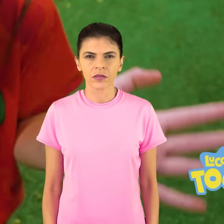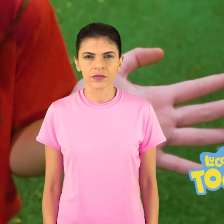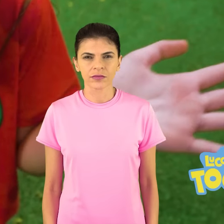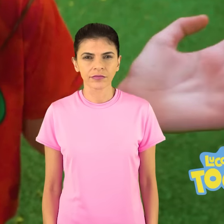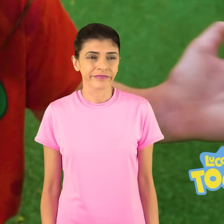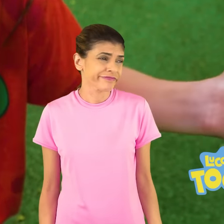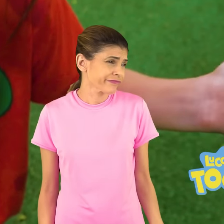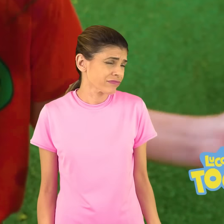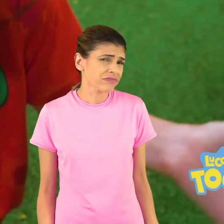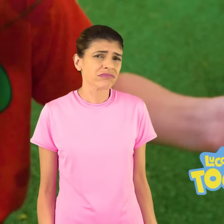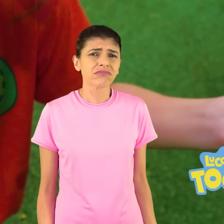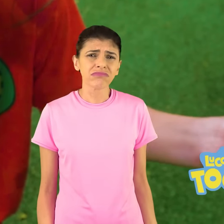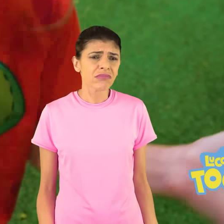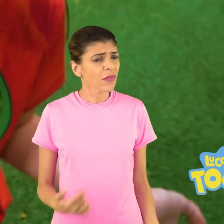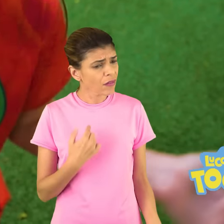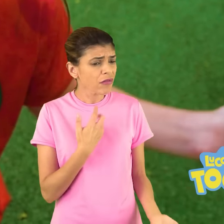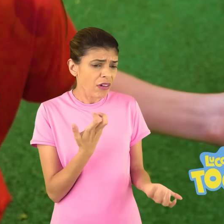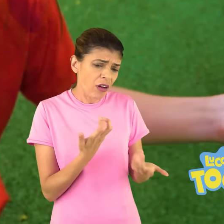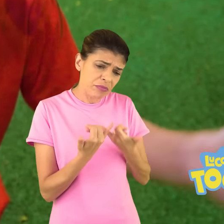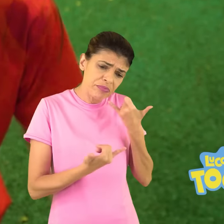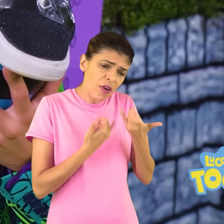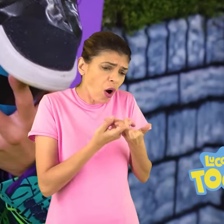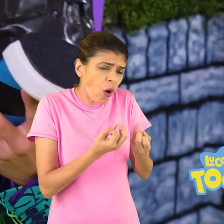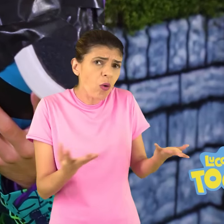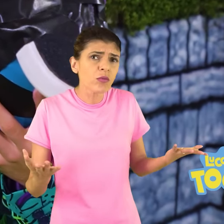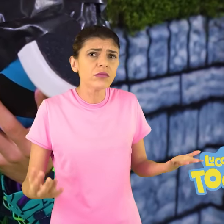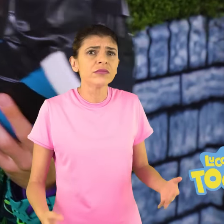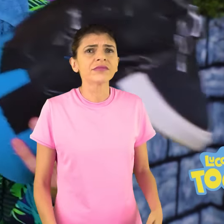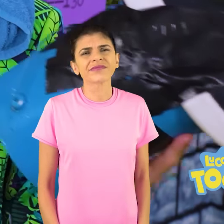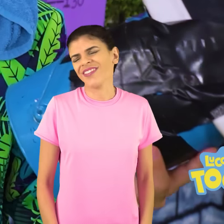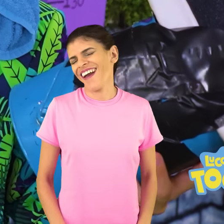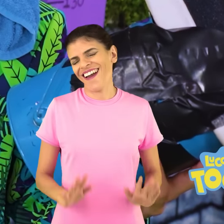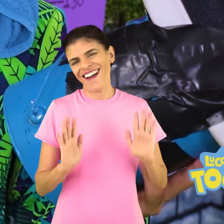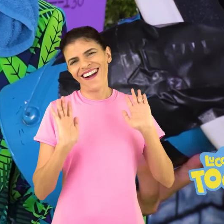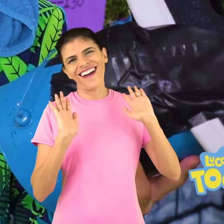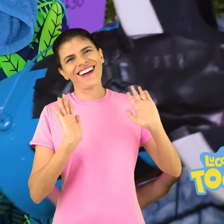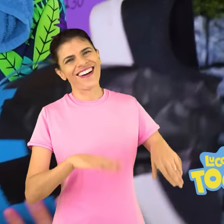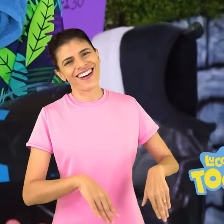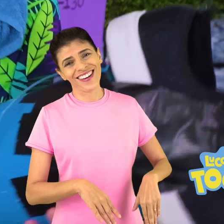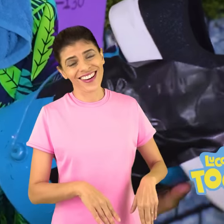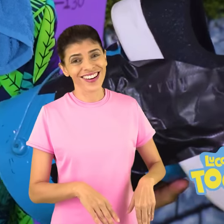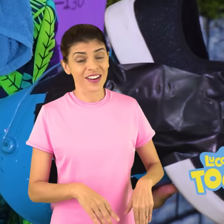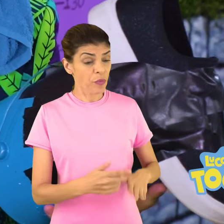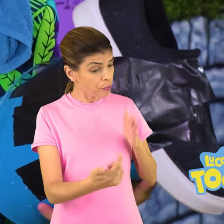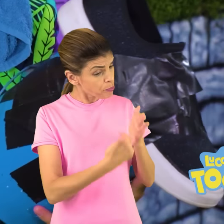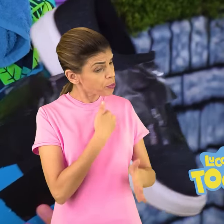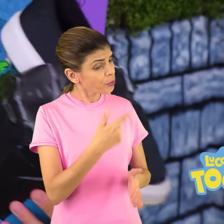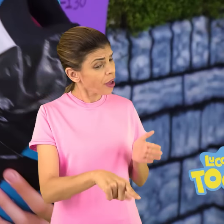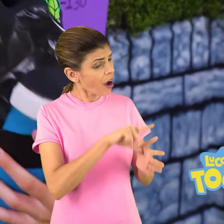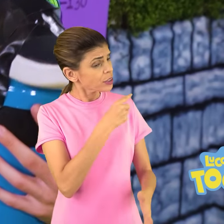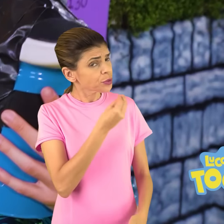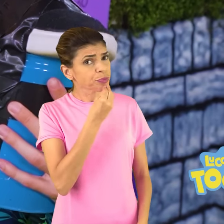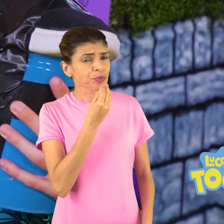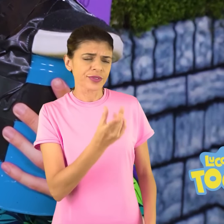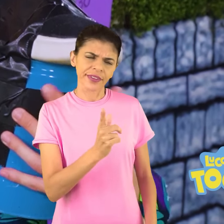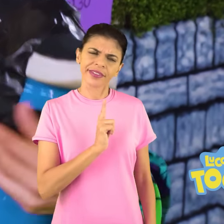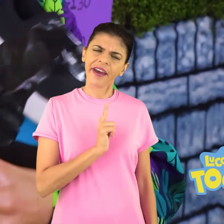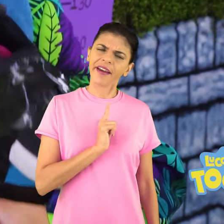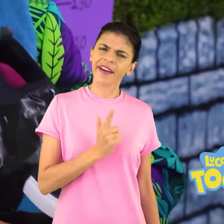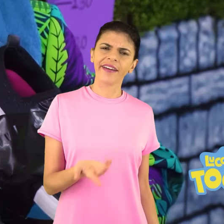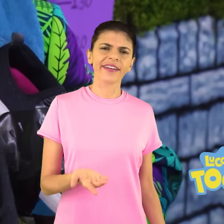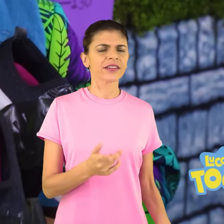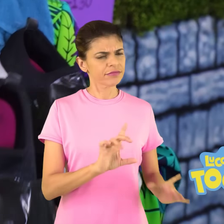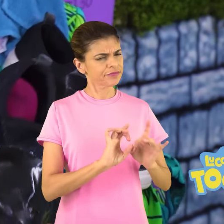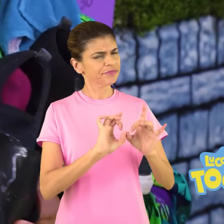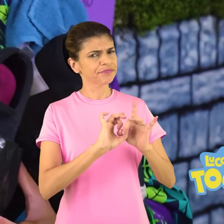Será que você tem algum brinquedo pra mim? Ah, por que não perguntou isso antes? É claro que eu tenho